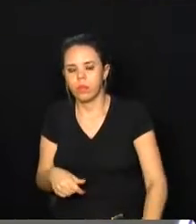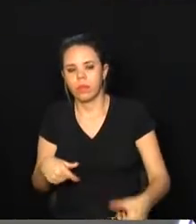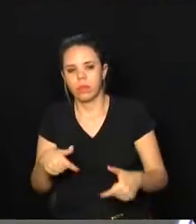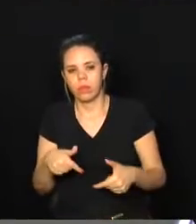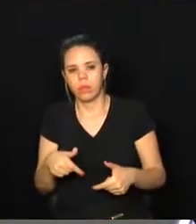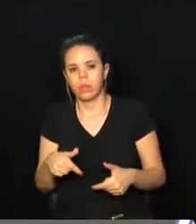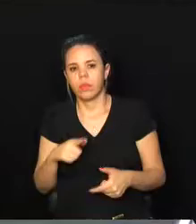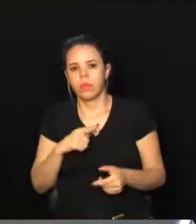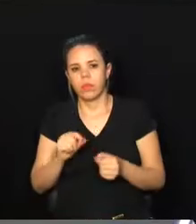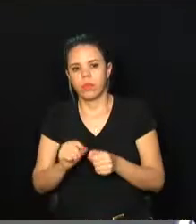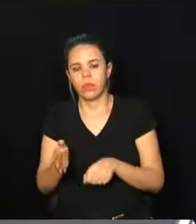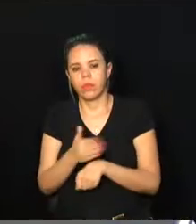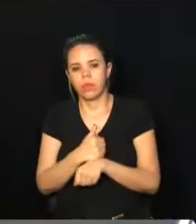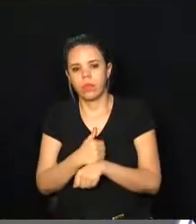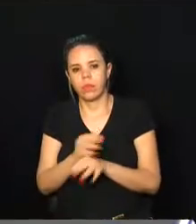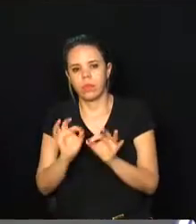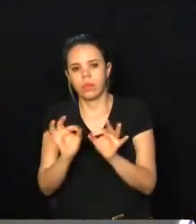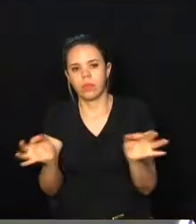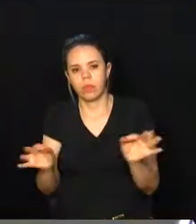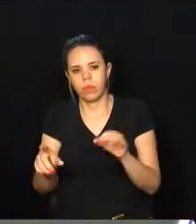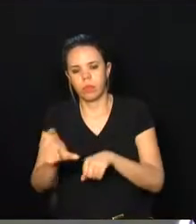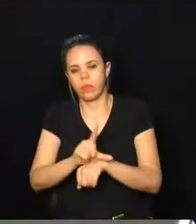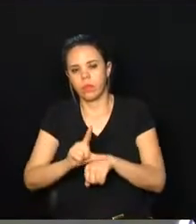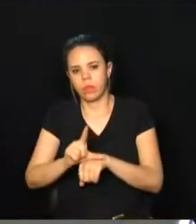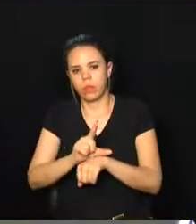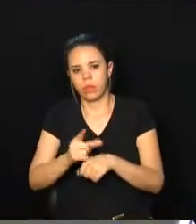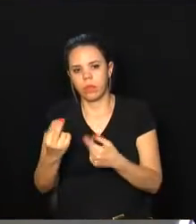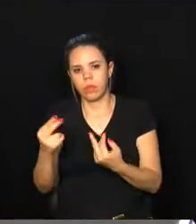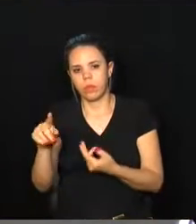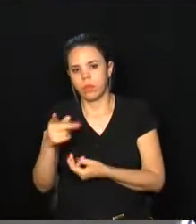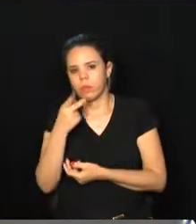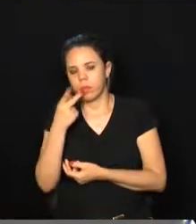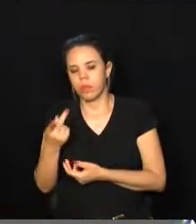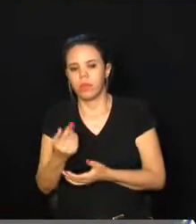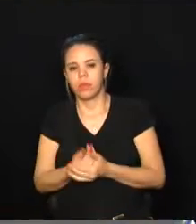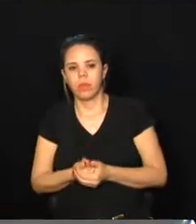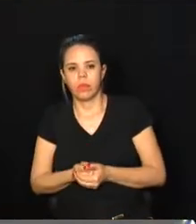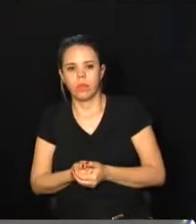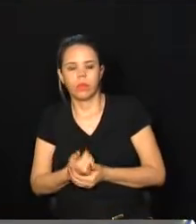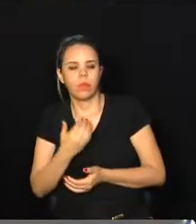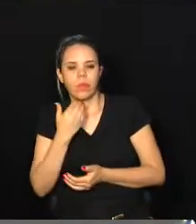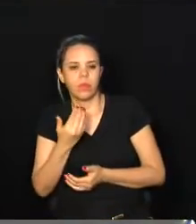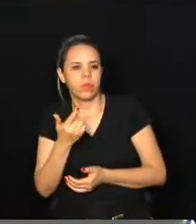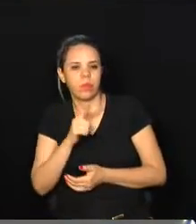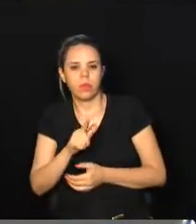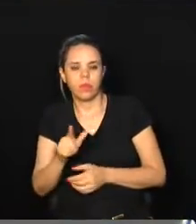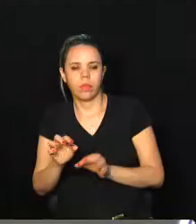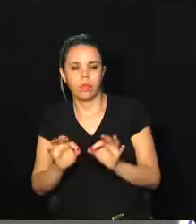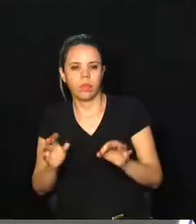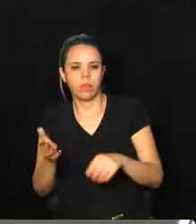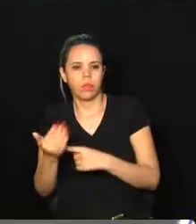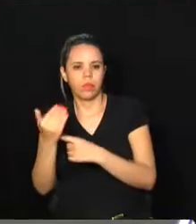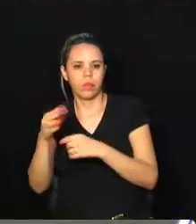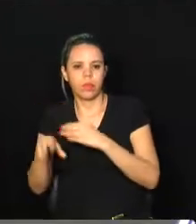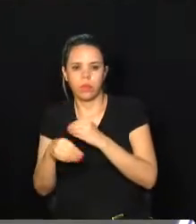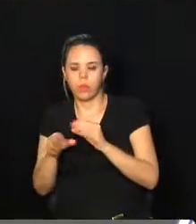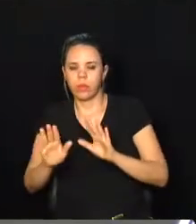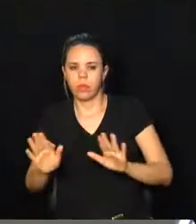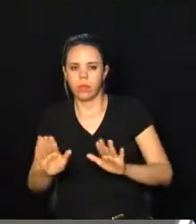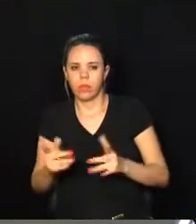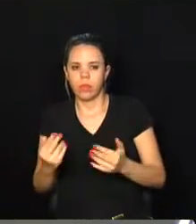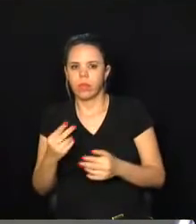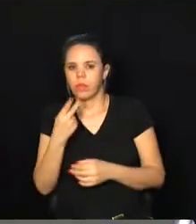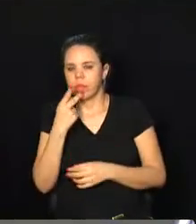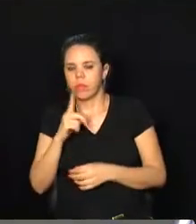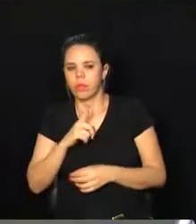eles têm que fazer antes, que é a simplificação da legislação, como você falou, né? Não adianta a gente sofisticar a tecnologia, é igual quando a